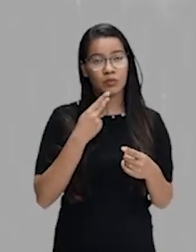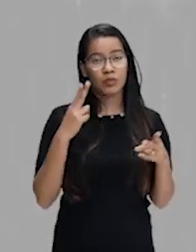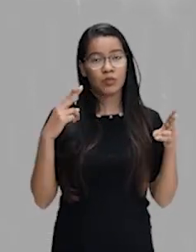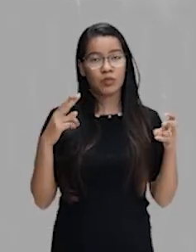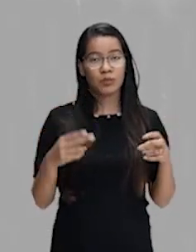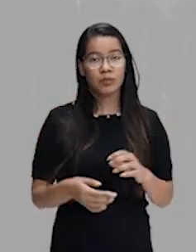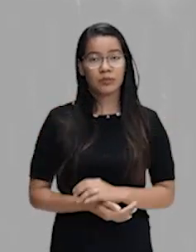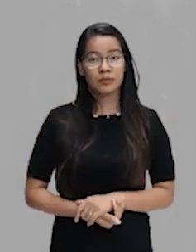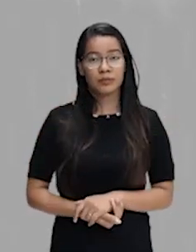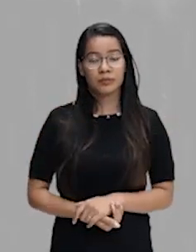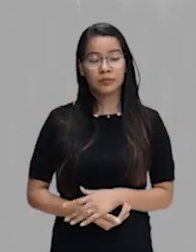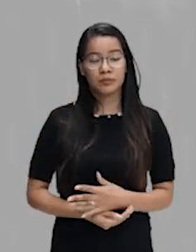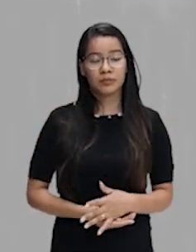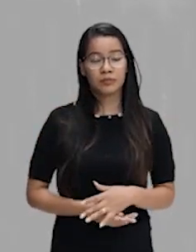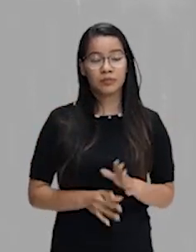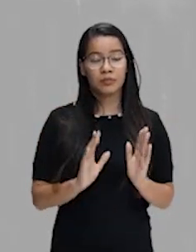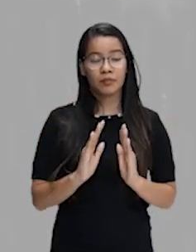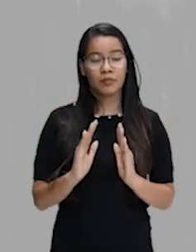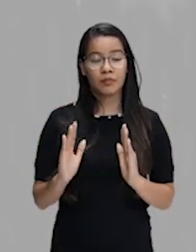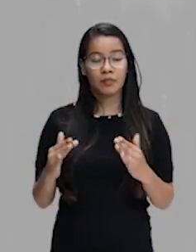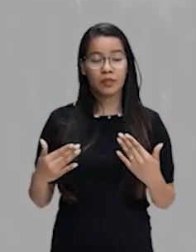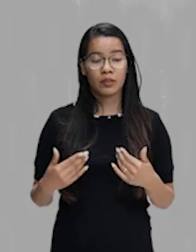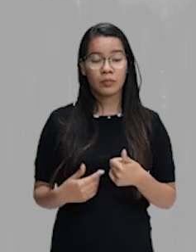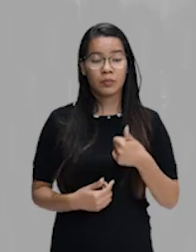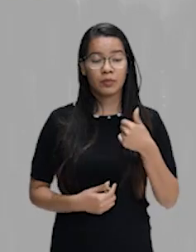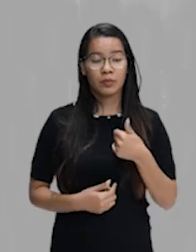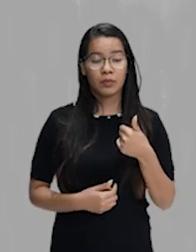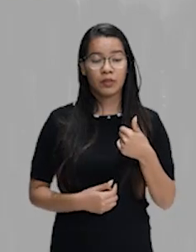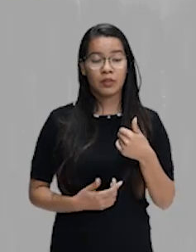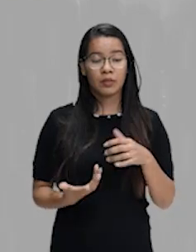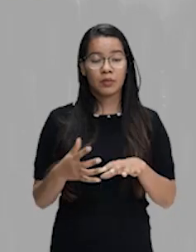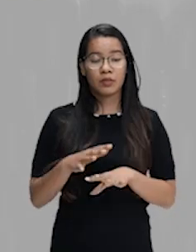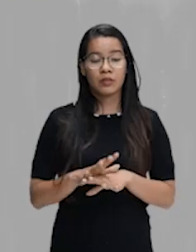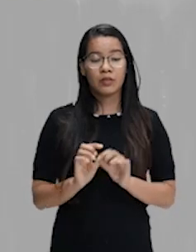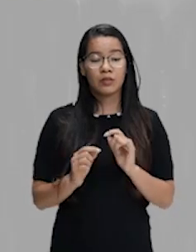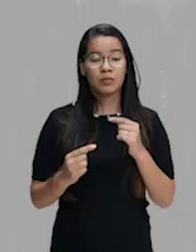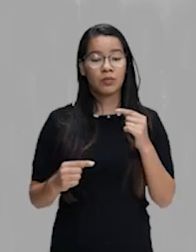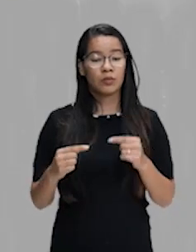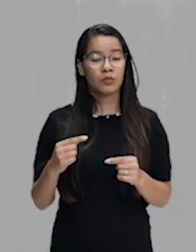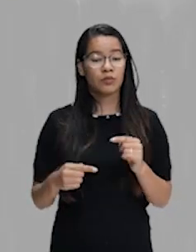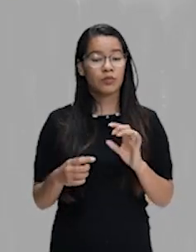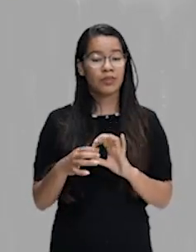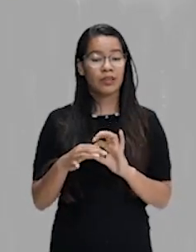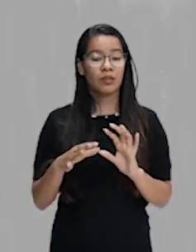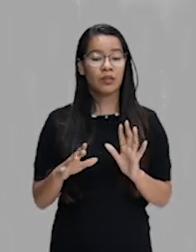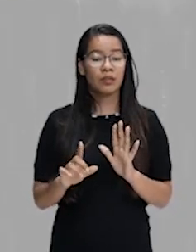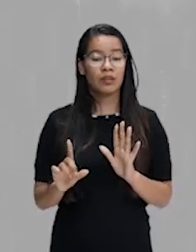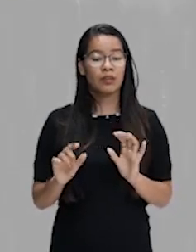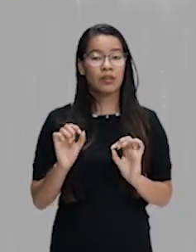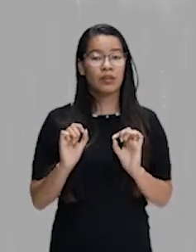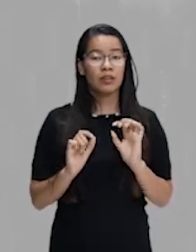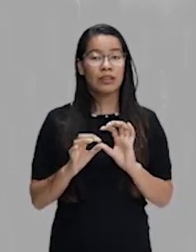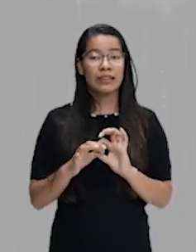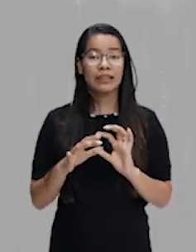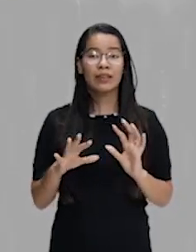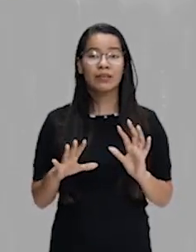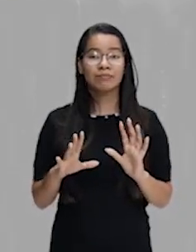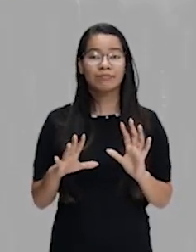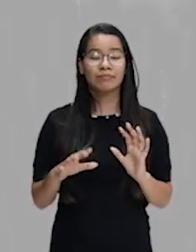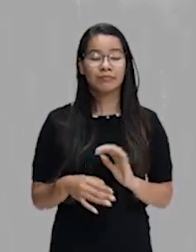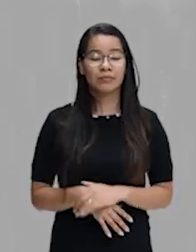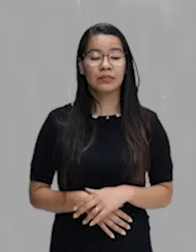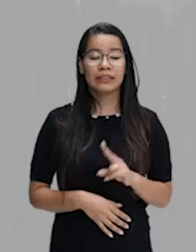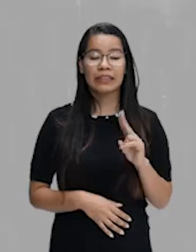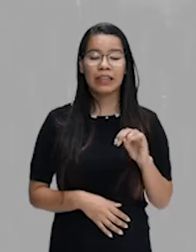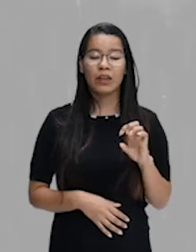assunto. Os fatores são, primeiro, a implantação das políticas neoliberais. O que significa isso, professor?